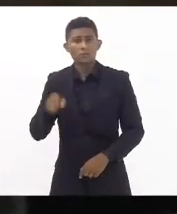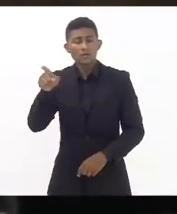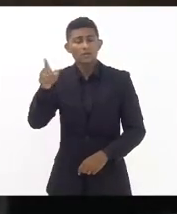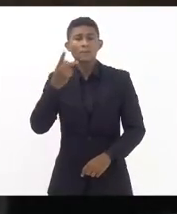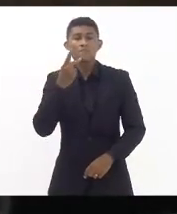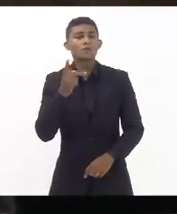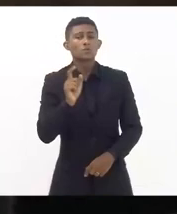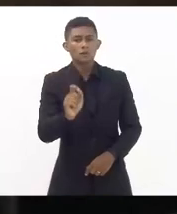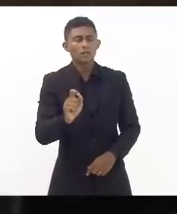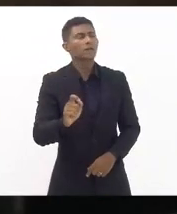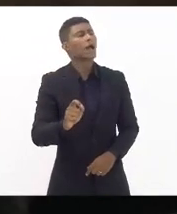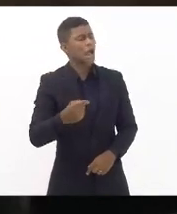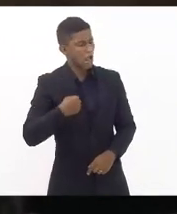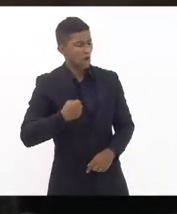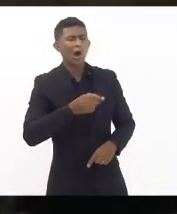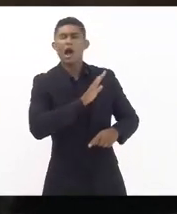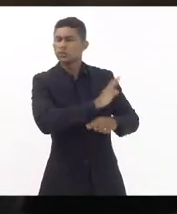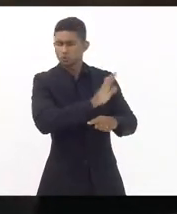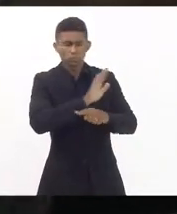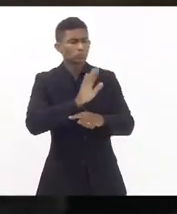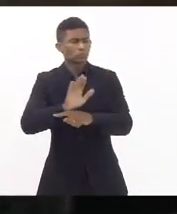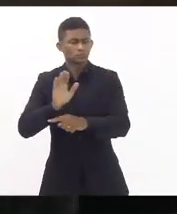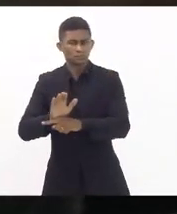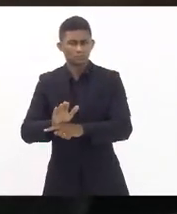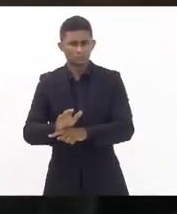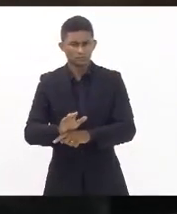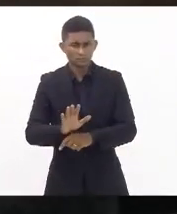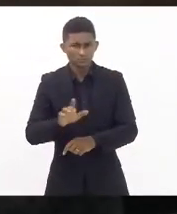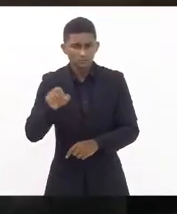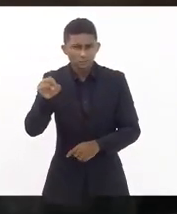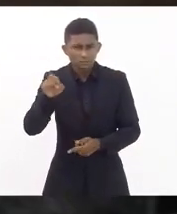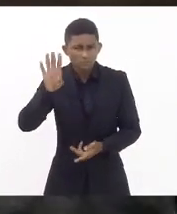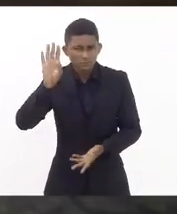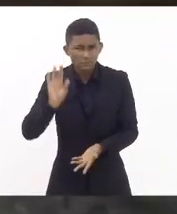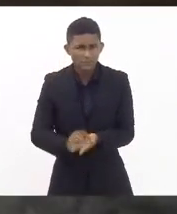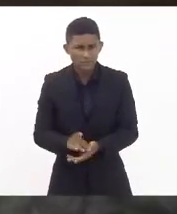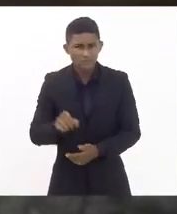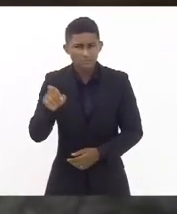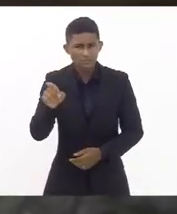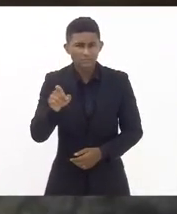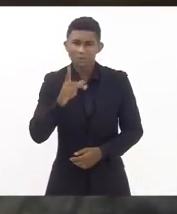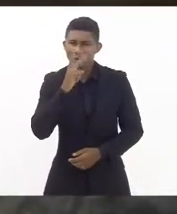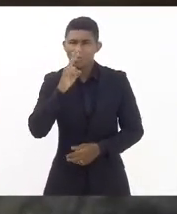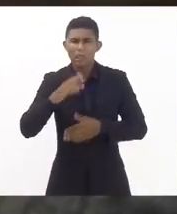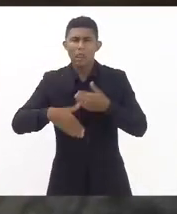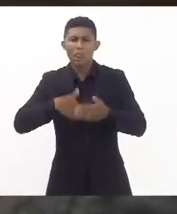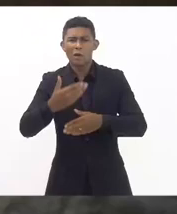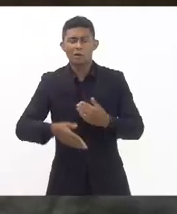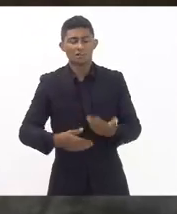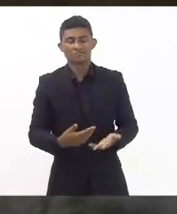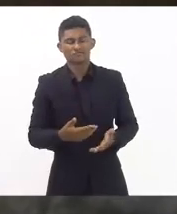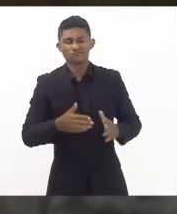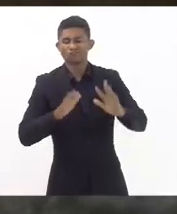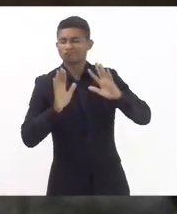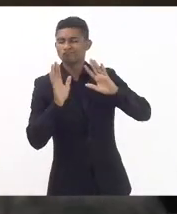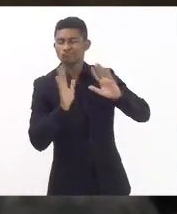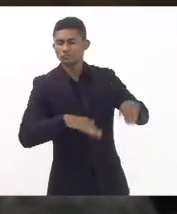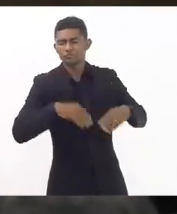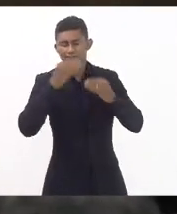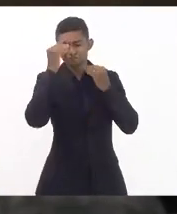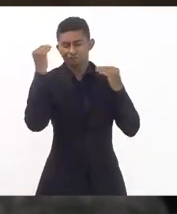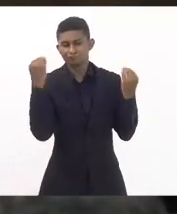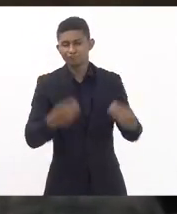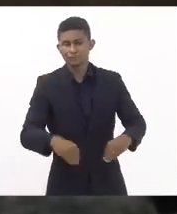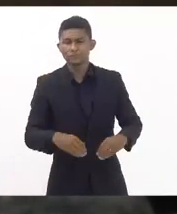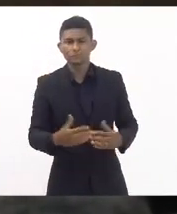que diz que está ajudando e, na realidade, depois fica pelo meio do caminho. Fica pelo meio do caminho